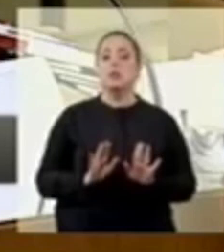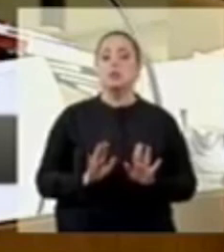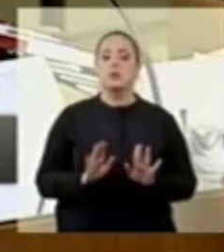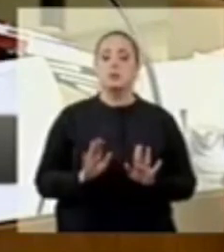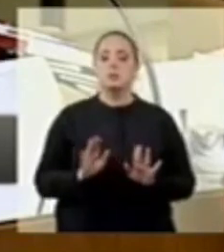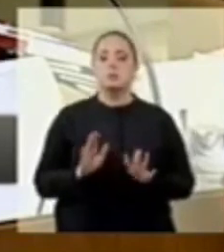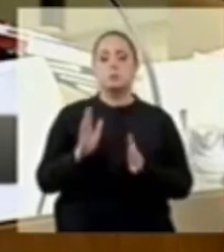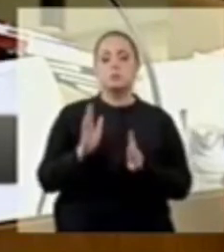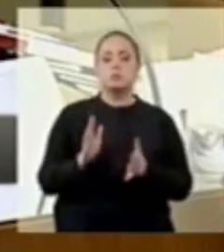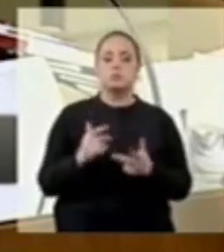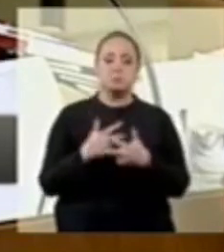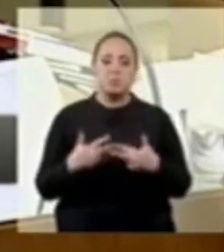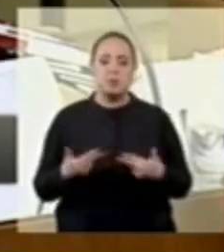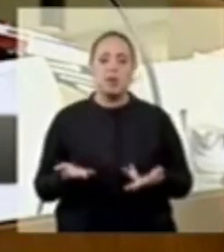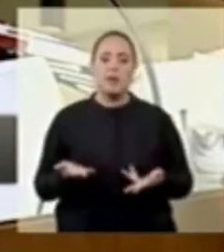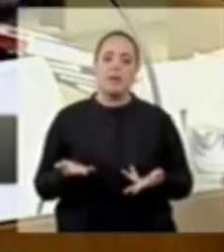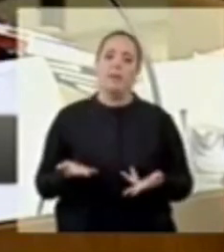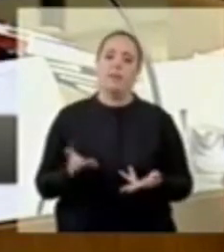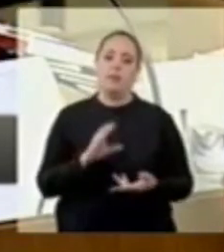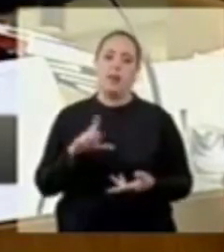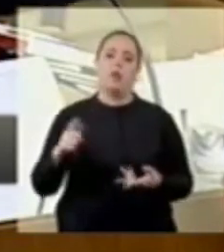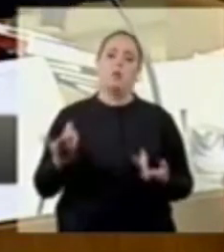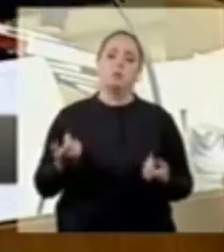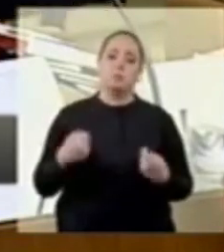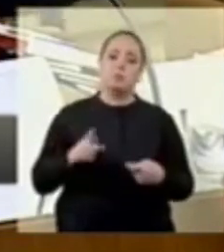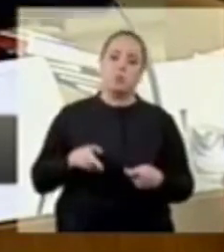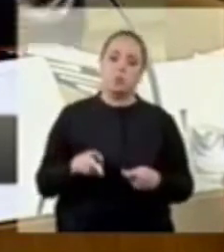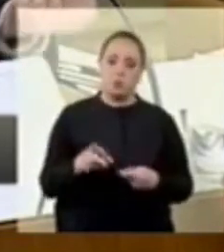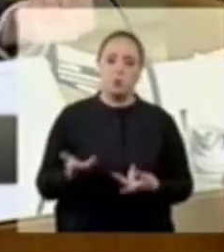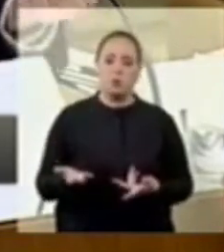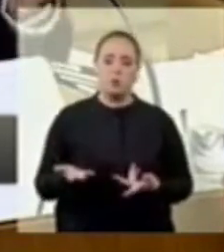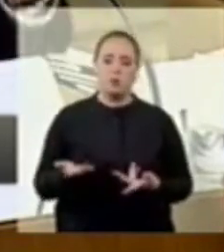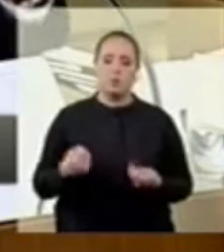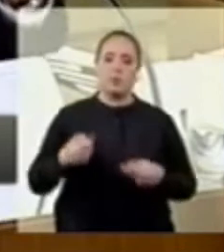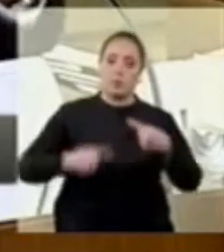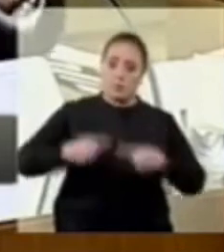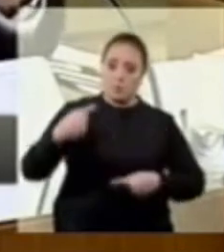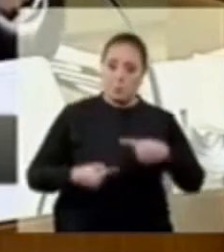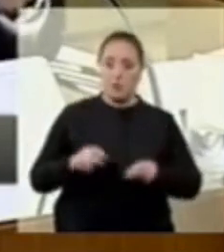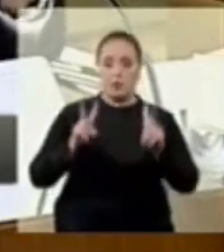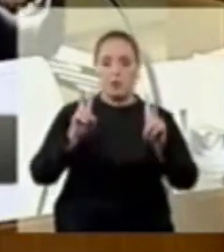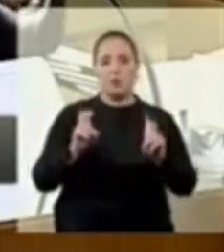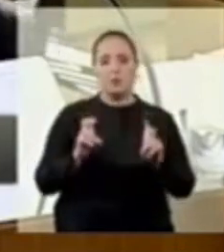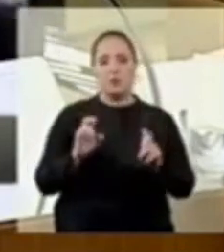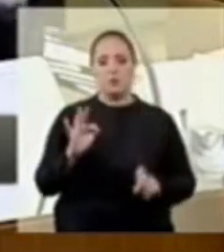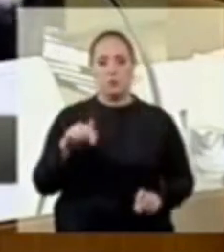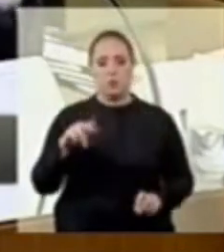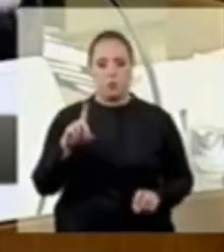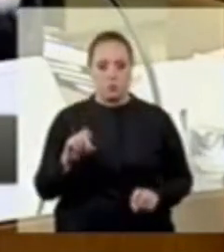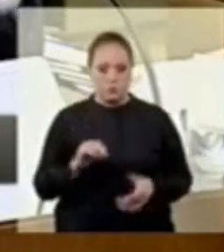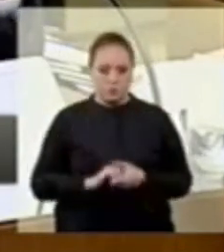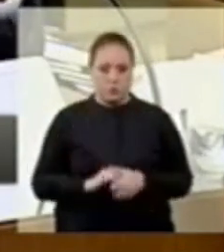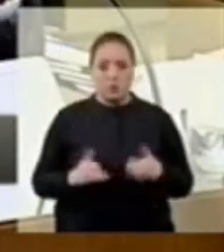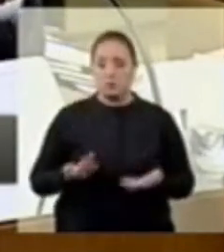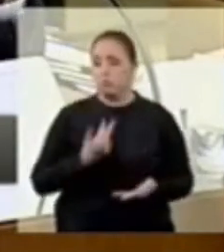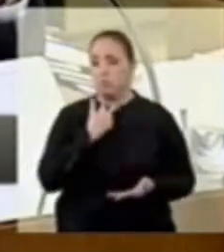circunstâncias se tornou inevitável e um pouco a lei e debater a questão de fundo e portanto não é possível